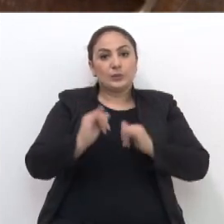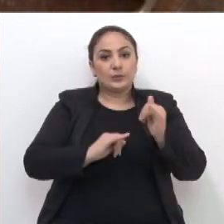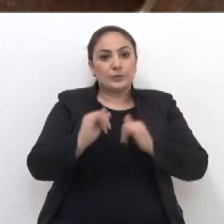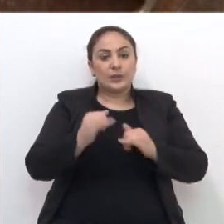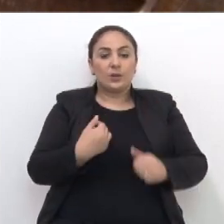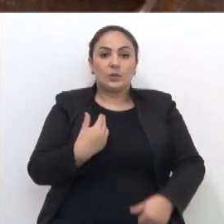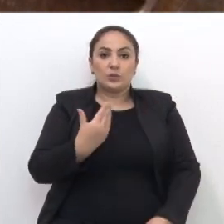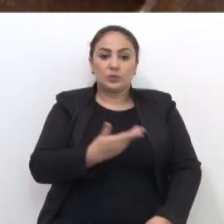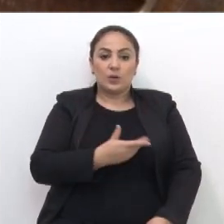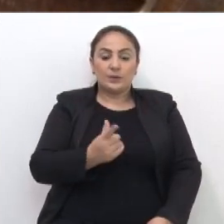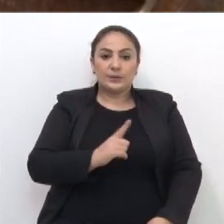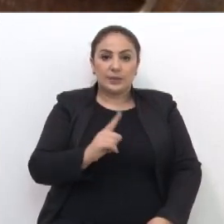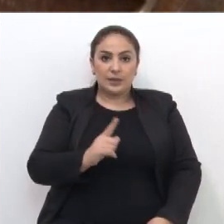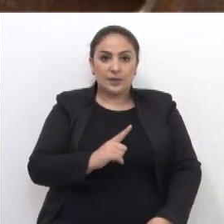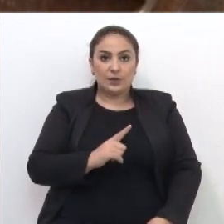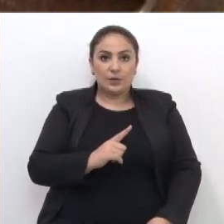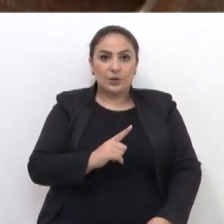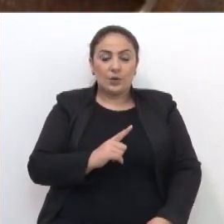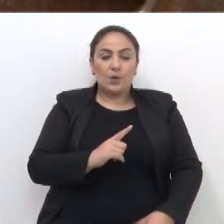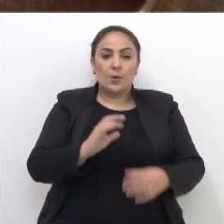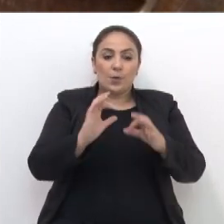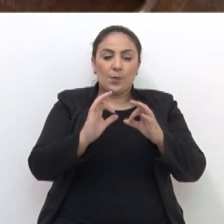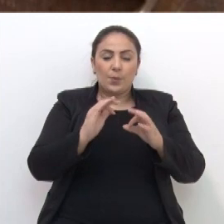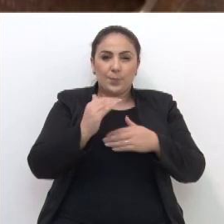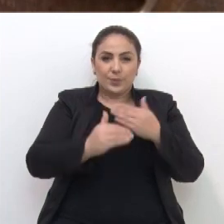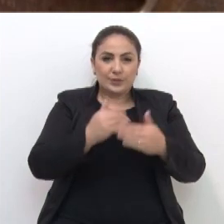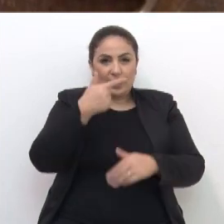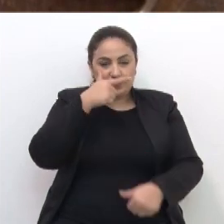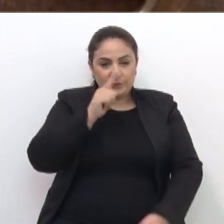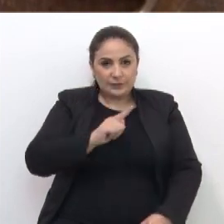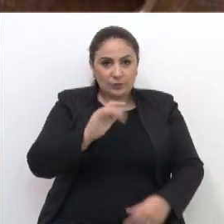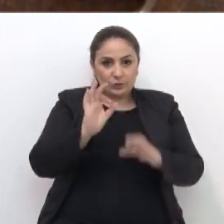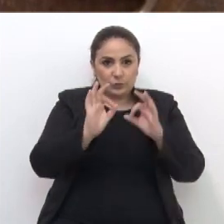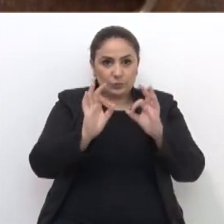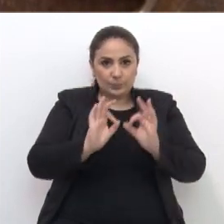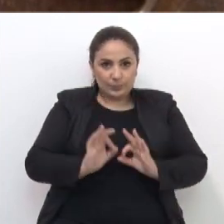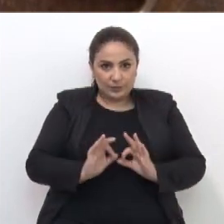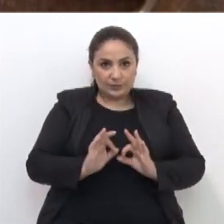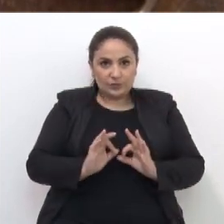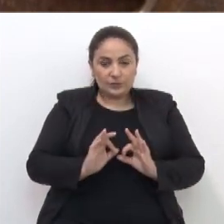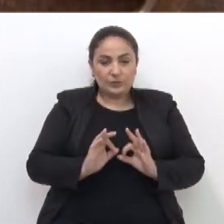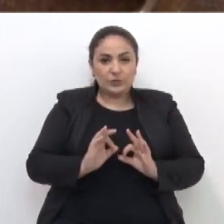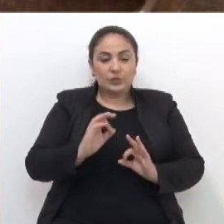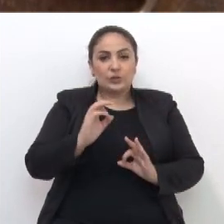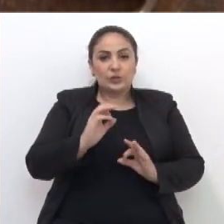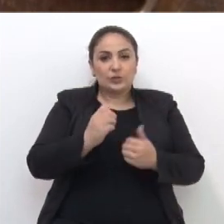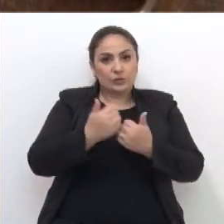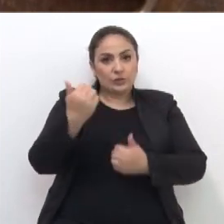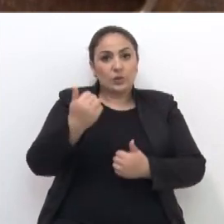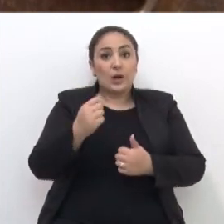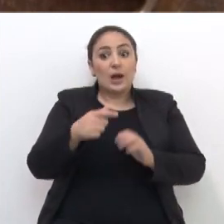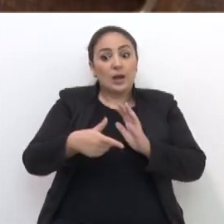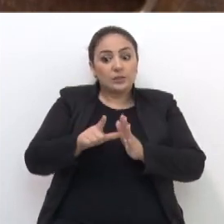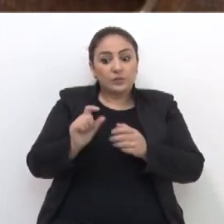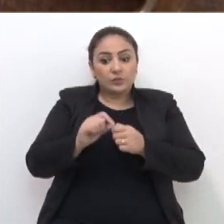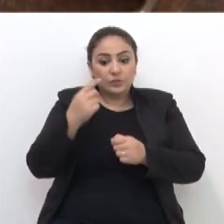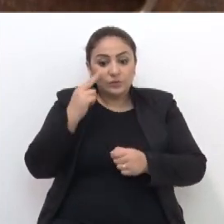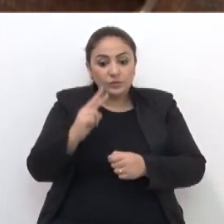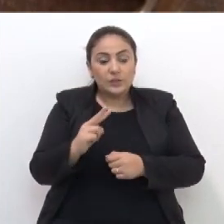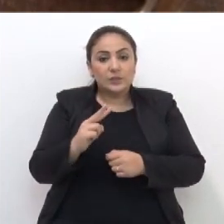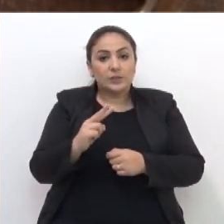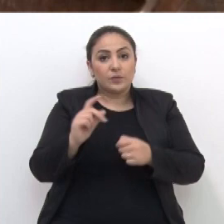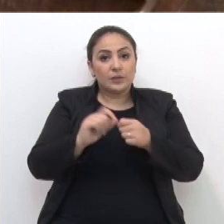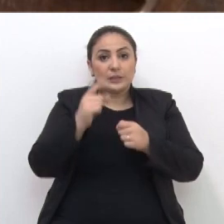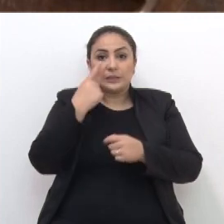seja para habitação de interesse social ou para a geração de empregos, e todas foram então discutidas e analisadas junto